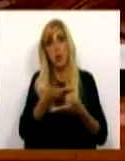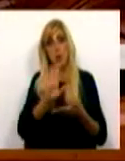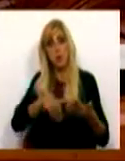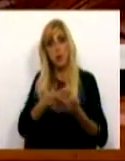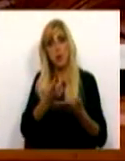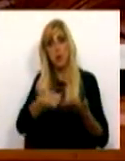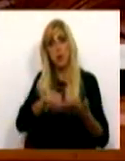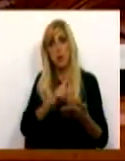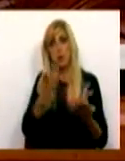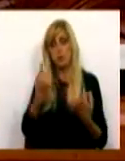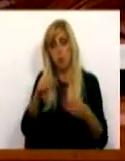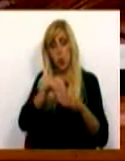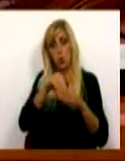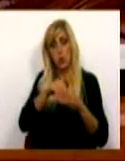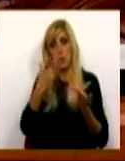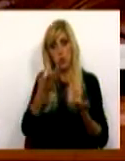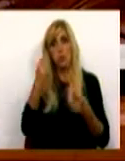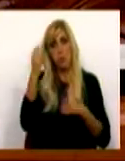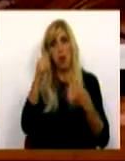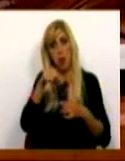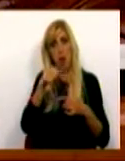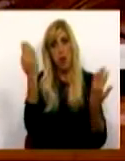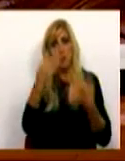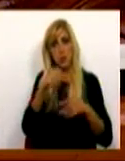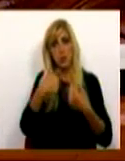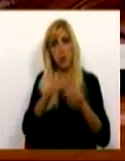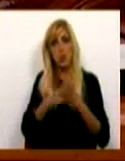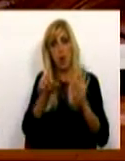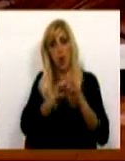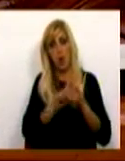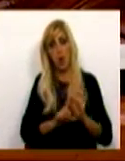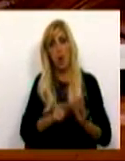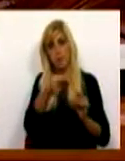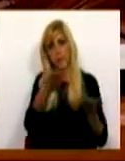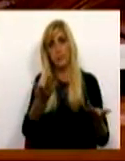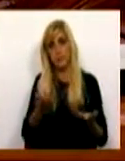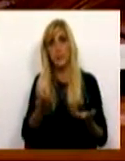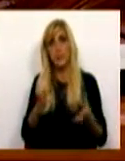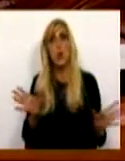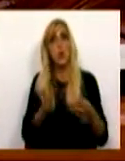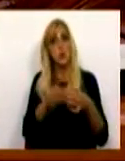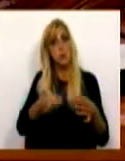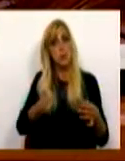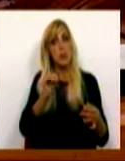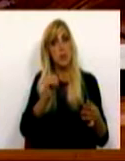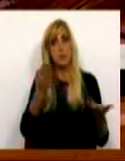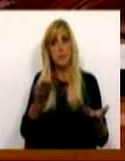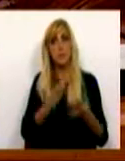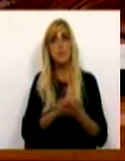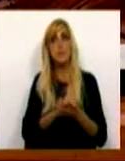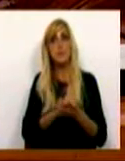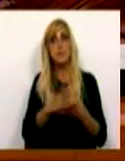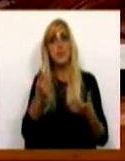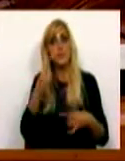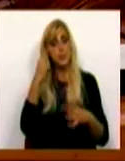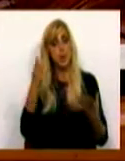têm em consideração esse contexto e as limitações que este impõe a qualquer legislador. O Grupo Parlamentar do Partido Socialista lançou